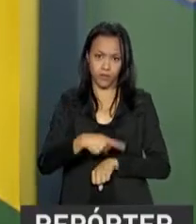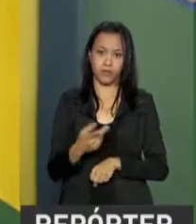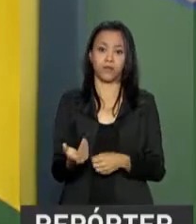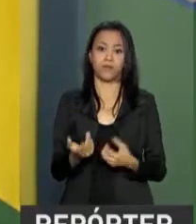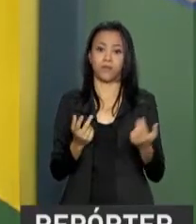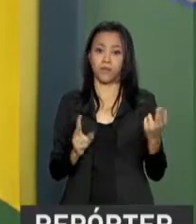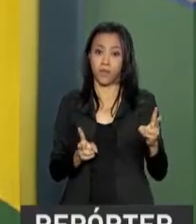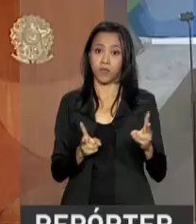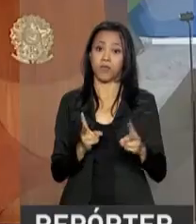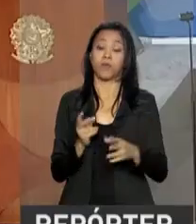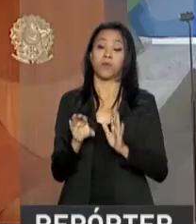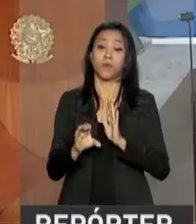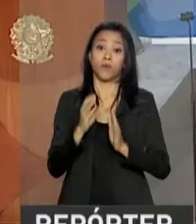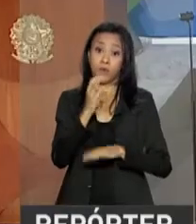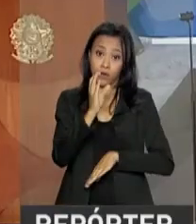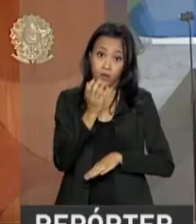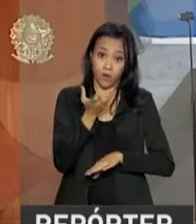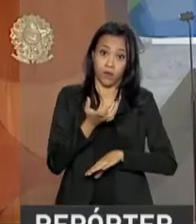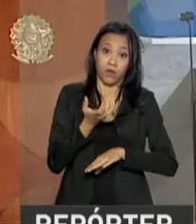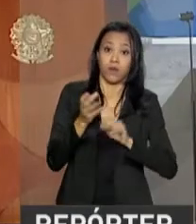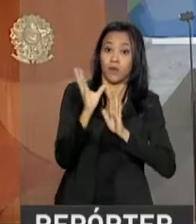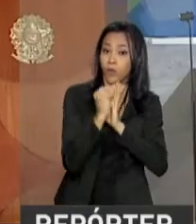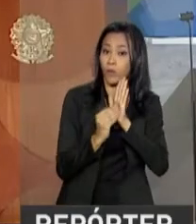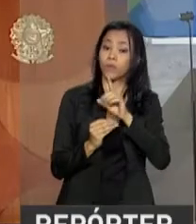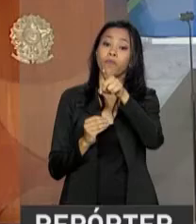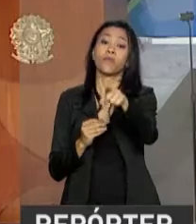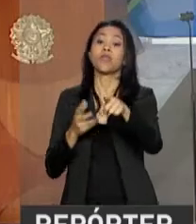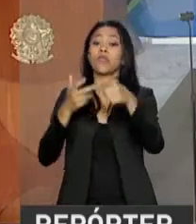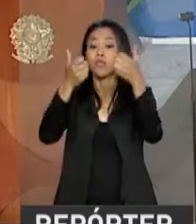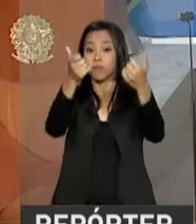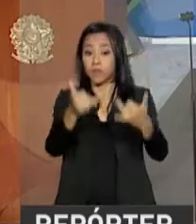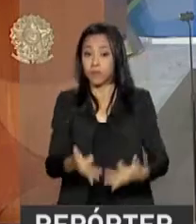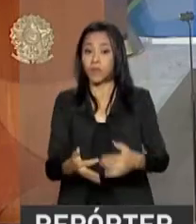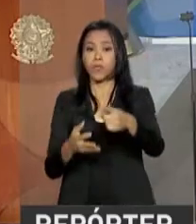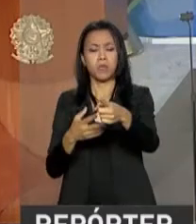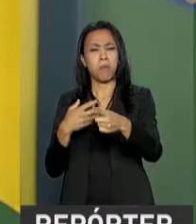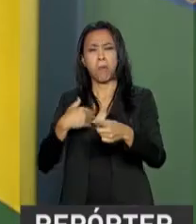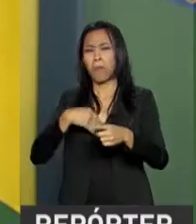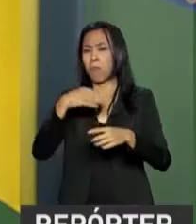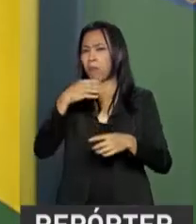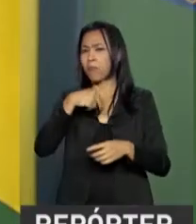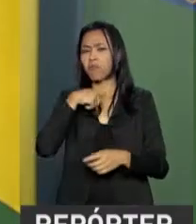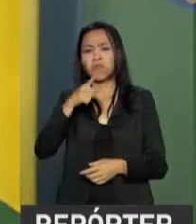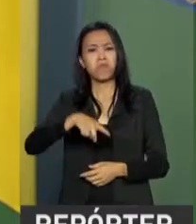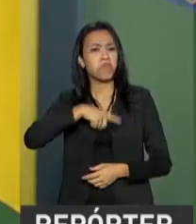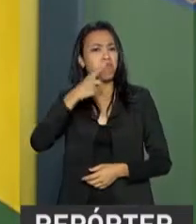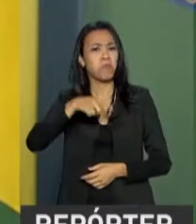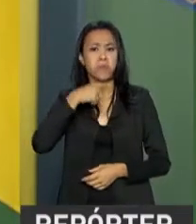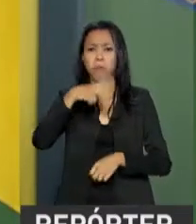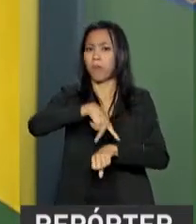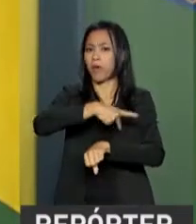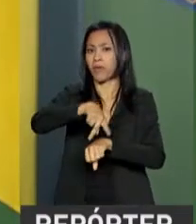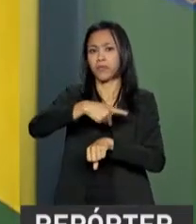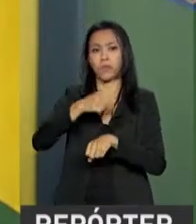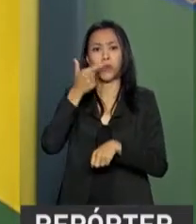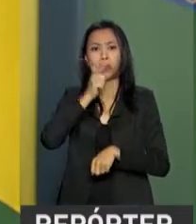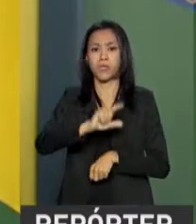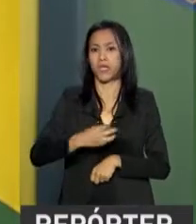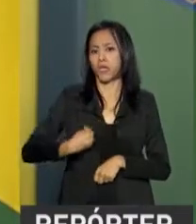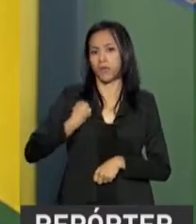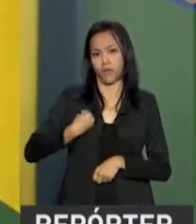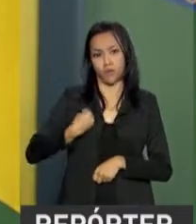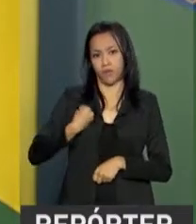foi enfático ao afirmar que nenhum país vive sem educação nenhum governante tem o direito de